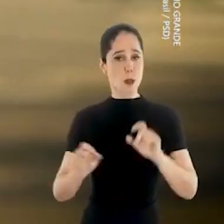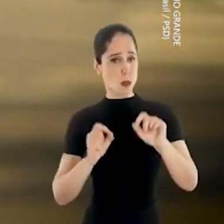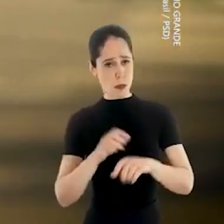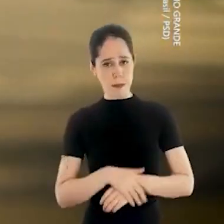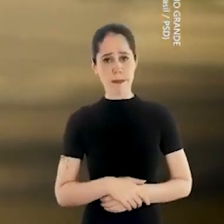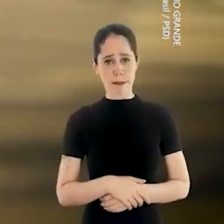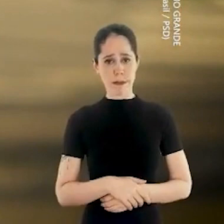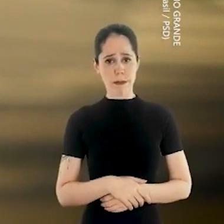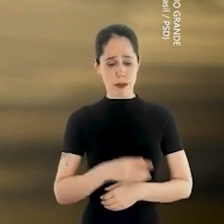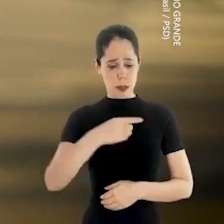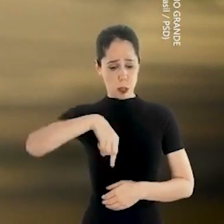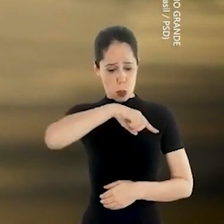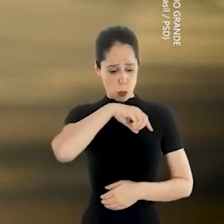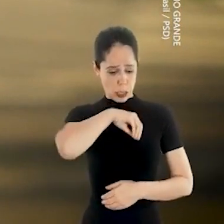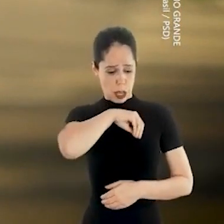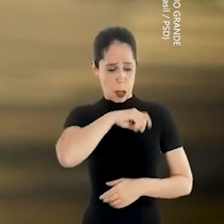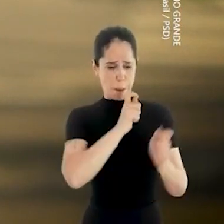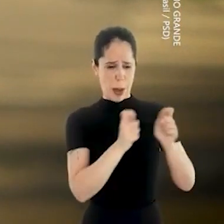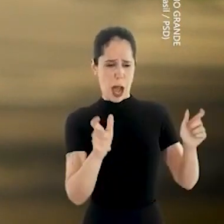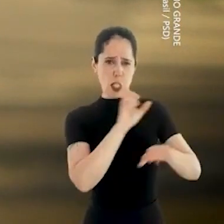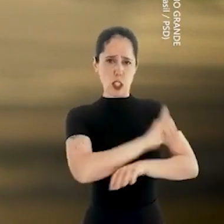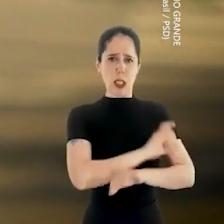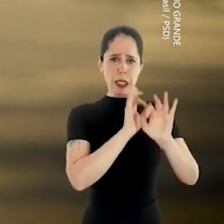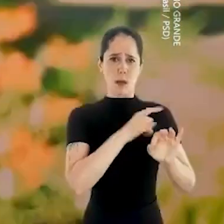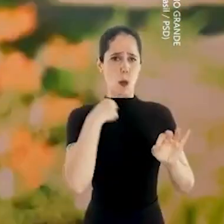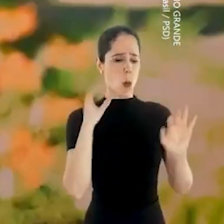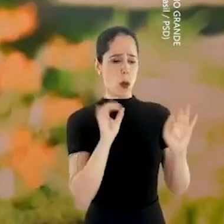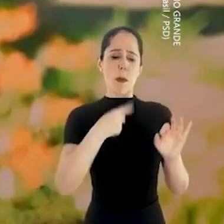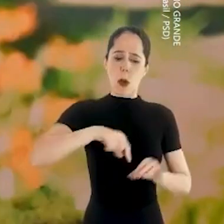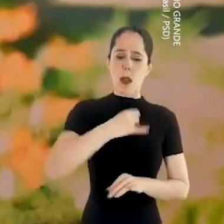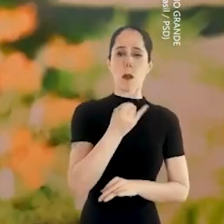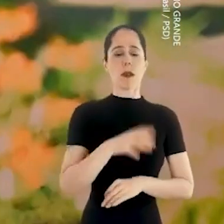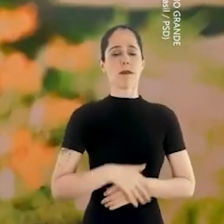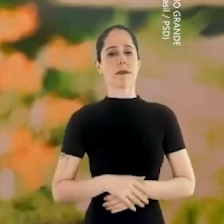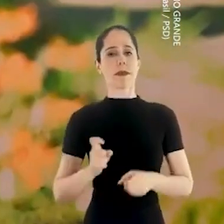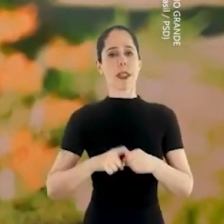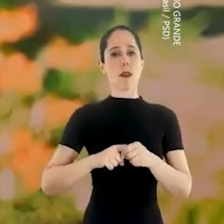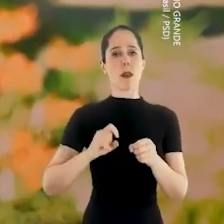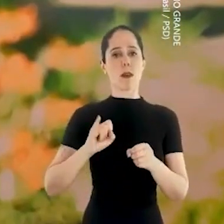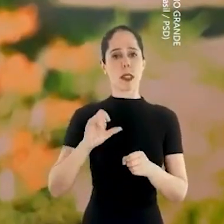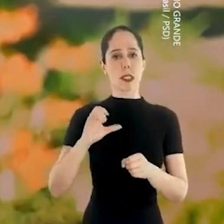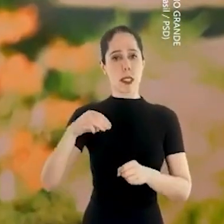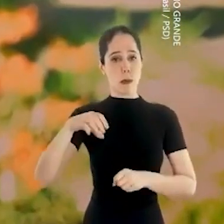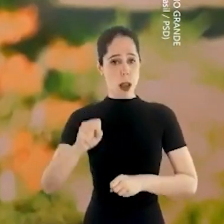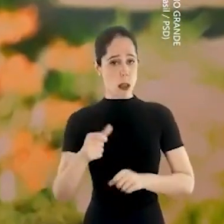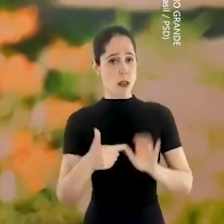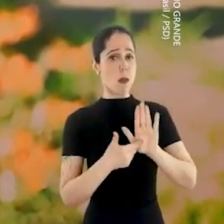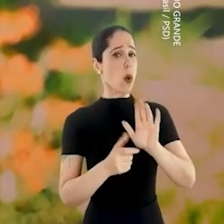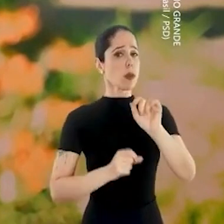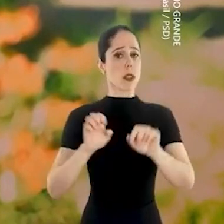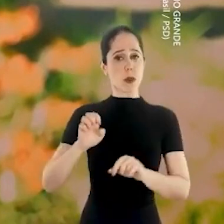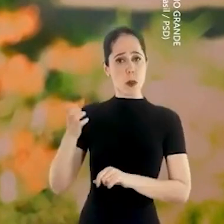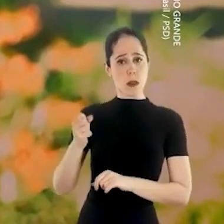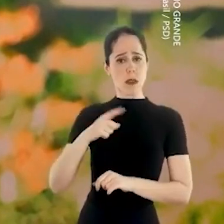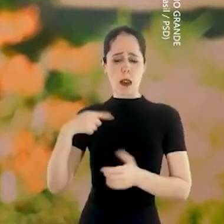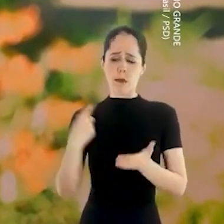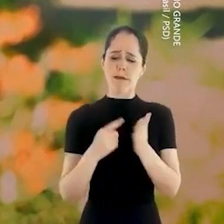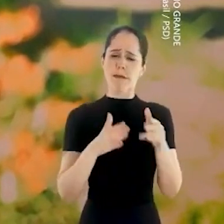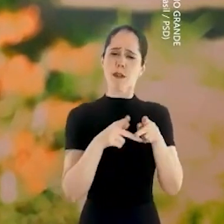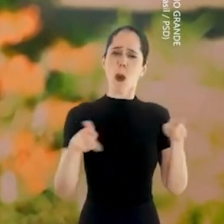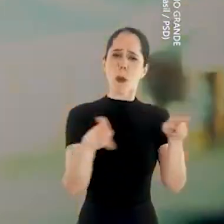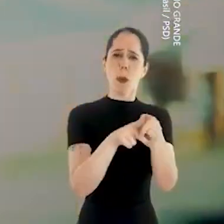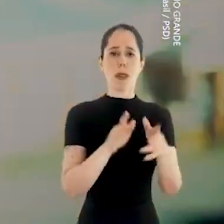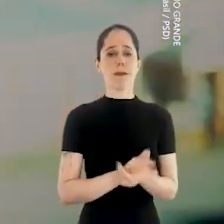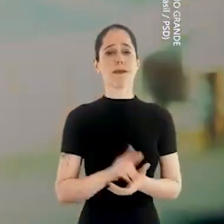Eduardo colocou em dia os nossos salários. Para nós foi muito importante. Esse Devolve ICMS mostra que o Eduardo Leite está comprometido com a